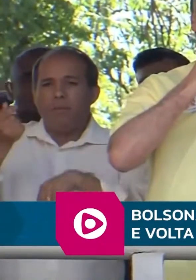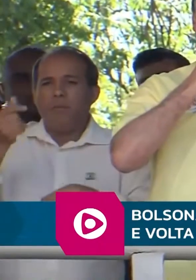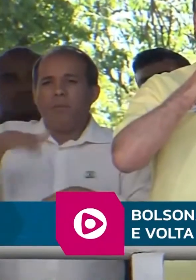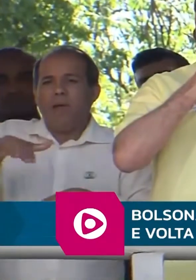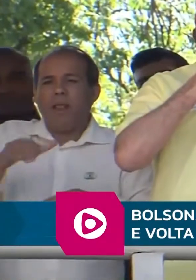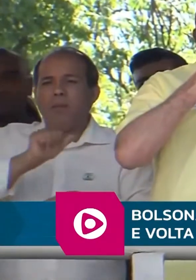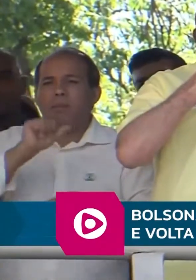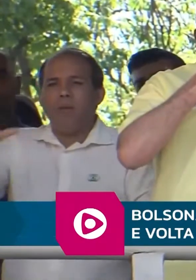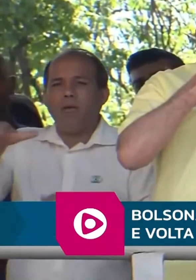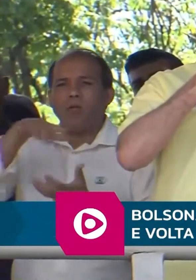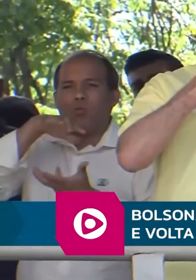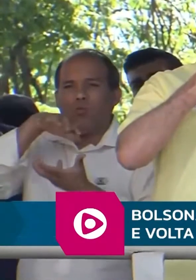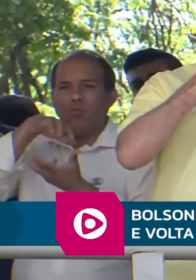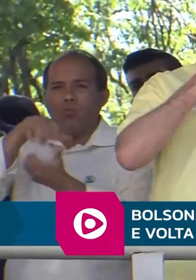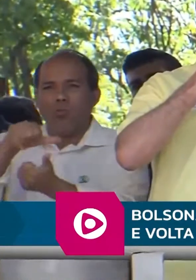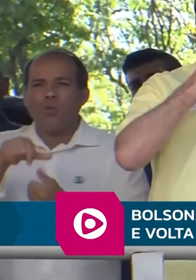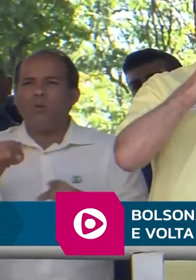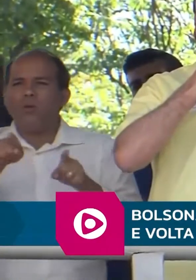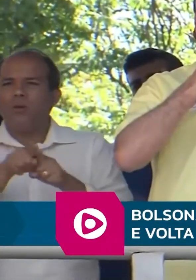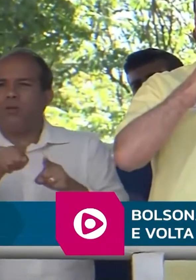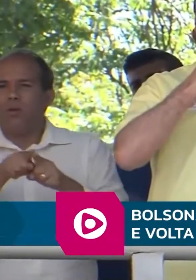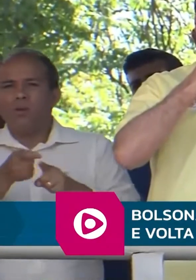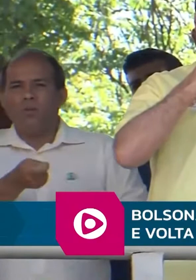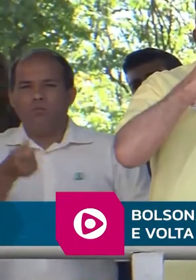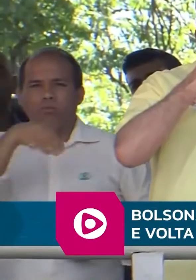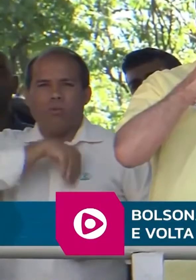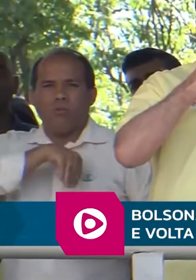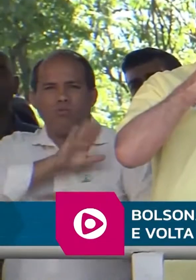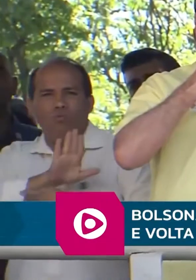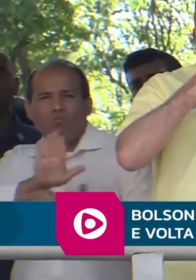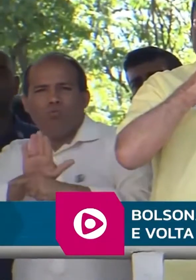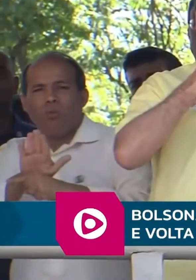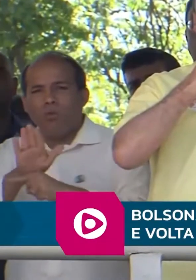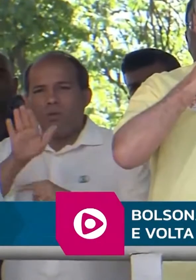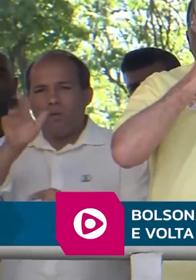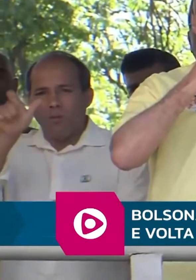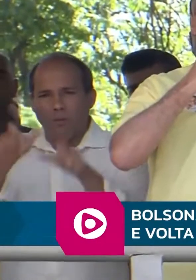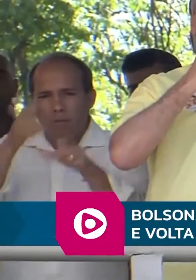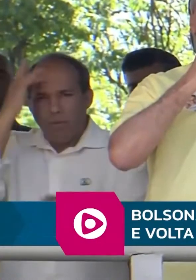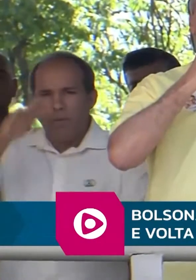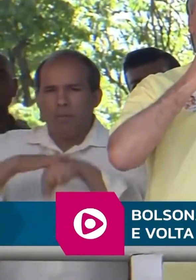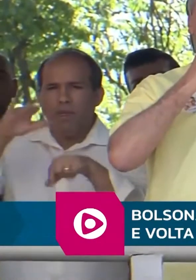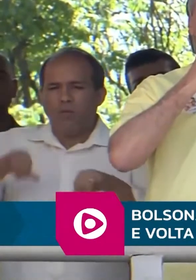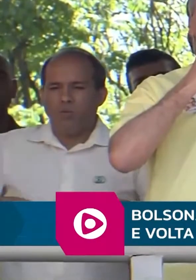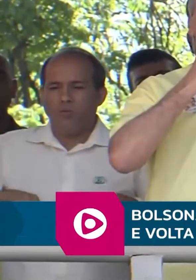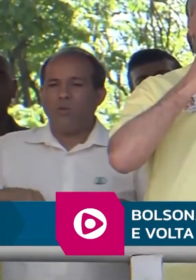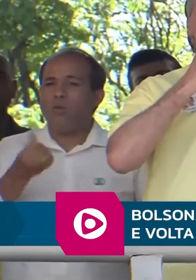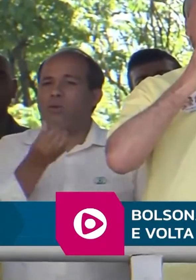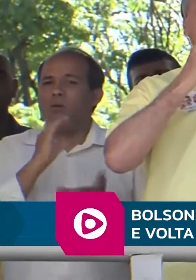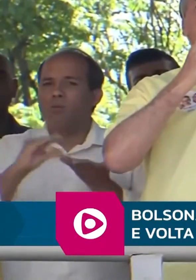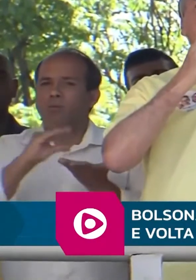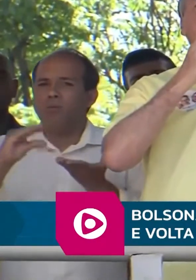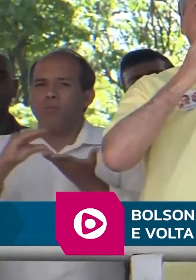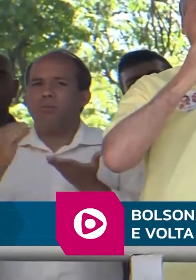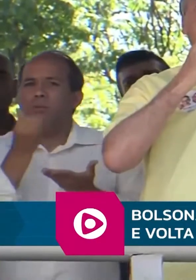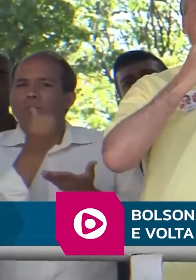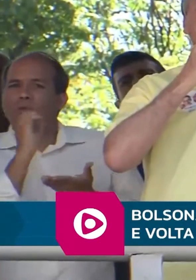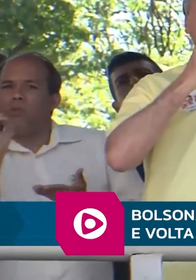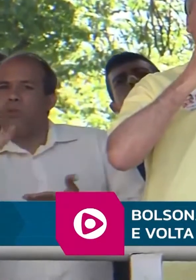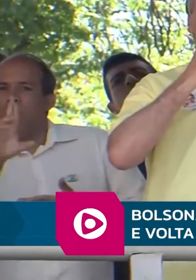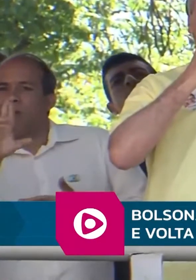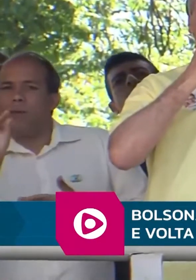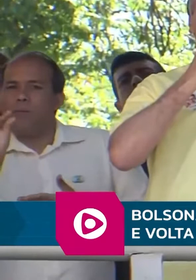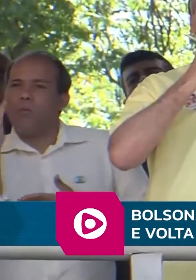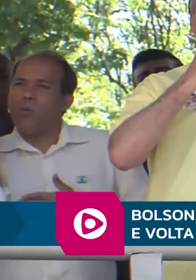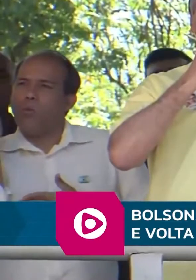mundo. Um auxílio para o povo mais sofrido de R$ 600, onde há pouco